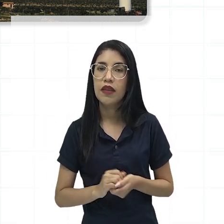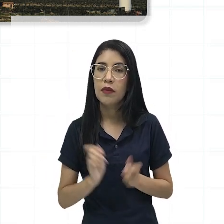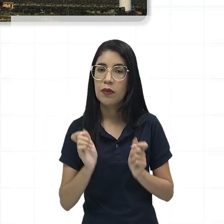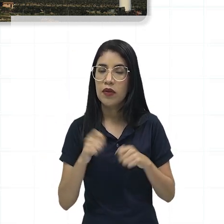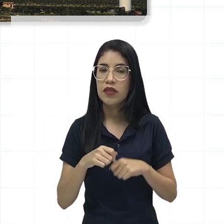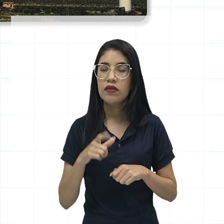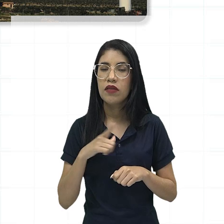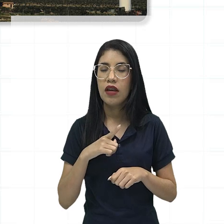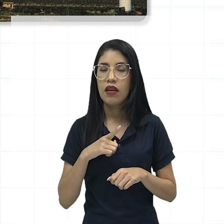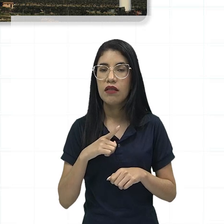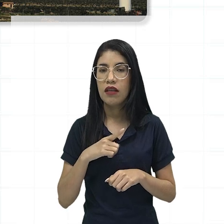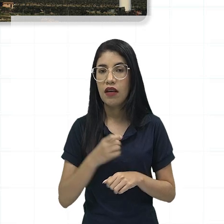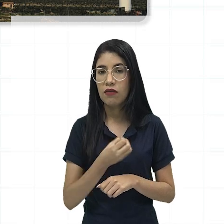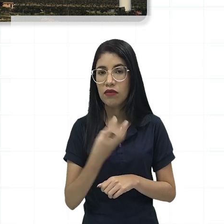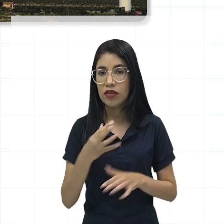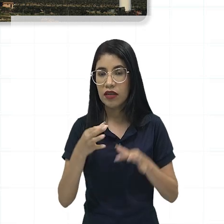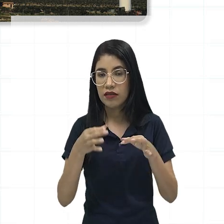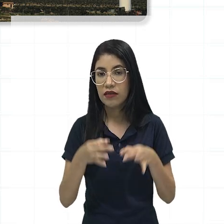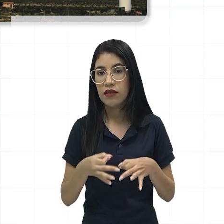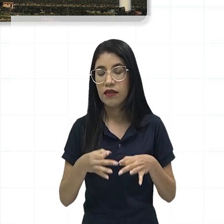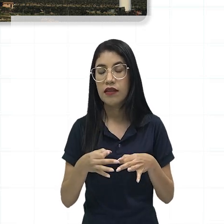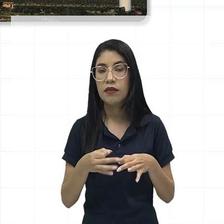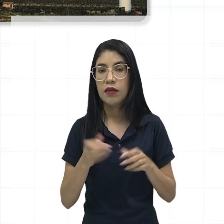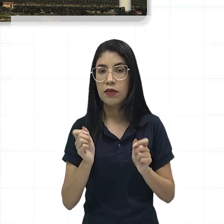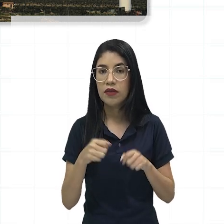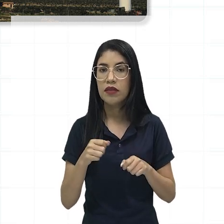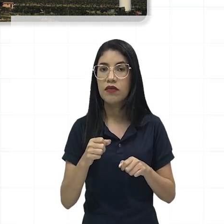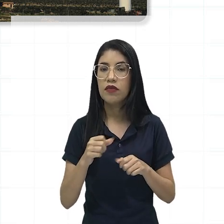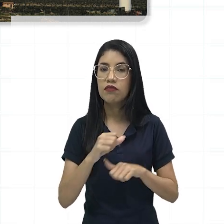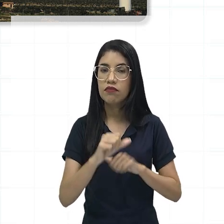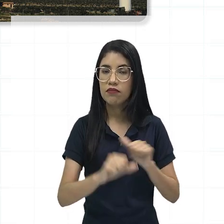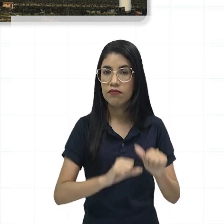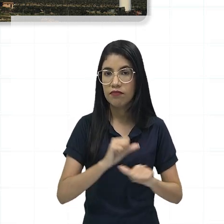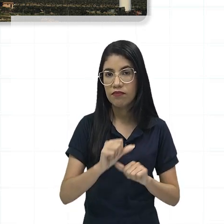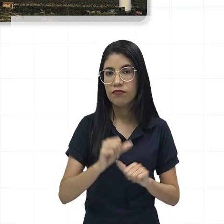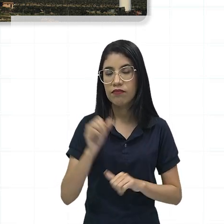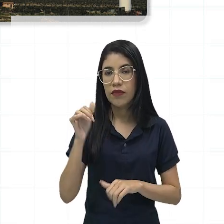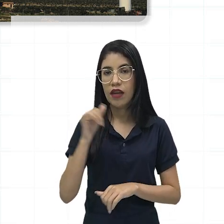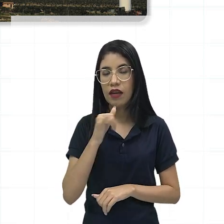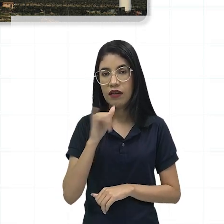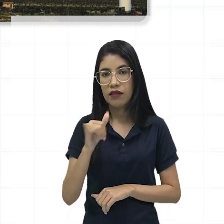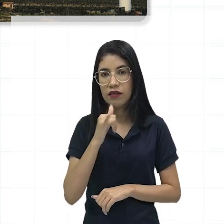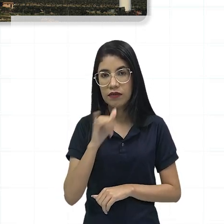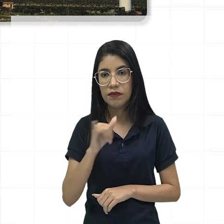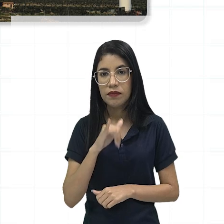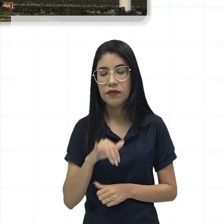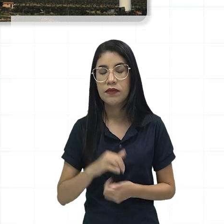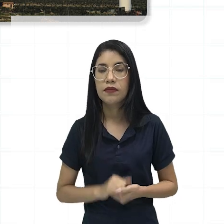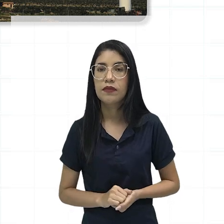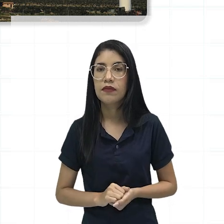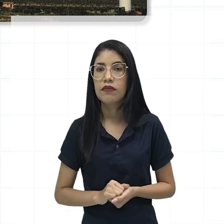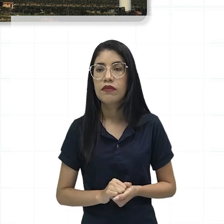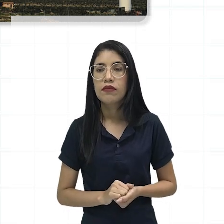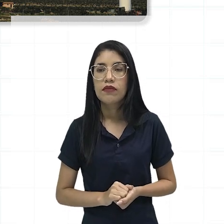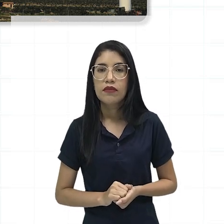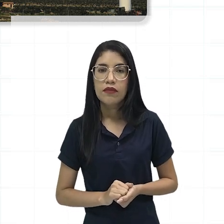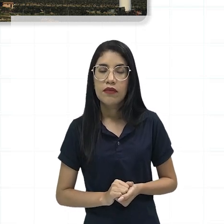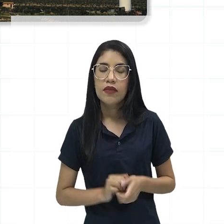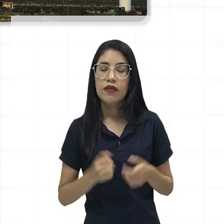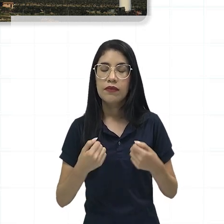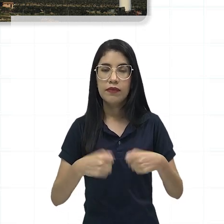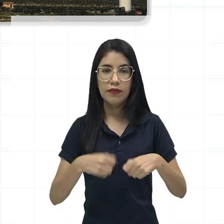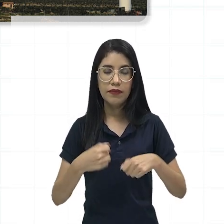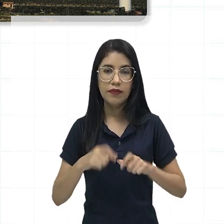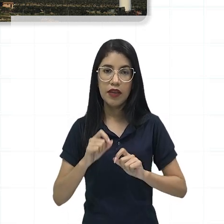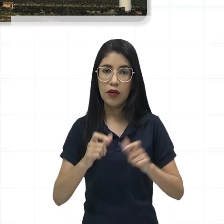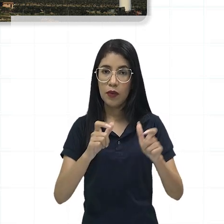essa quantidade necessária para a transformação da energia, certo? Então, é preciso